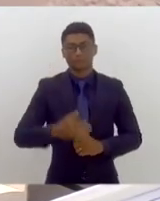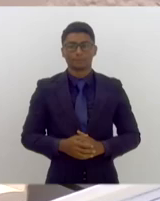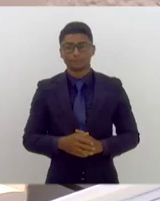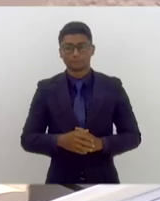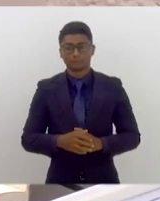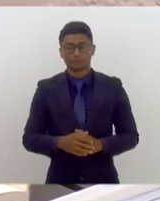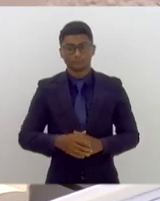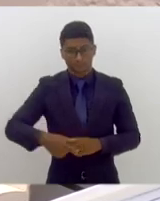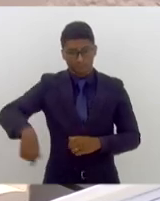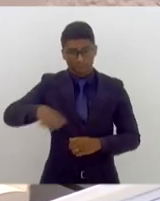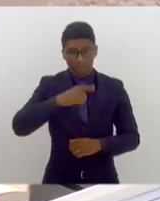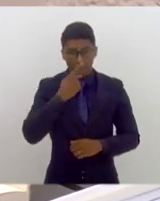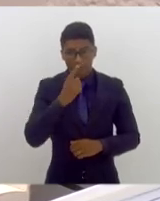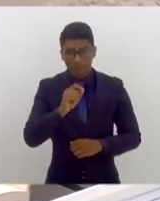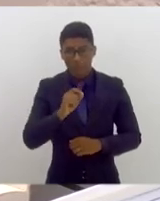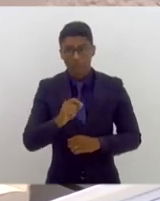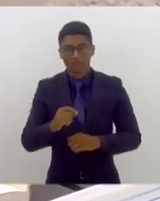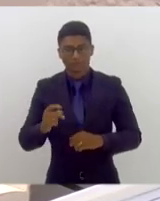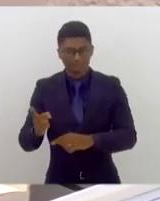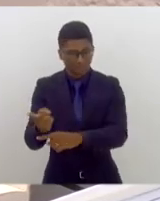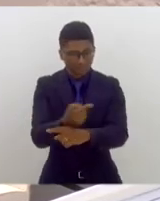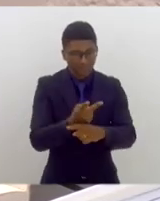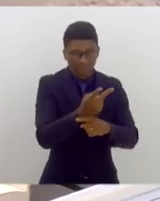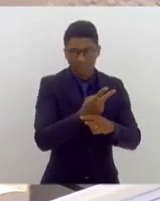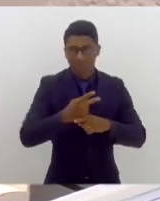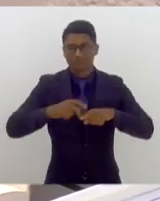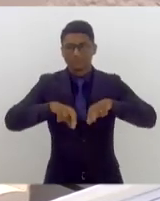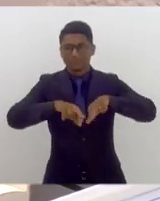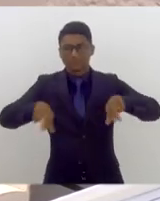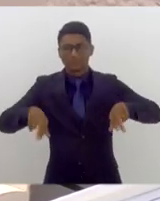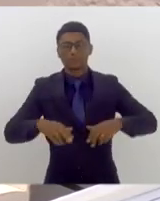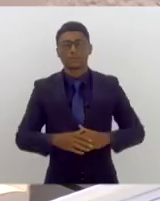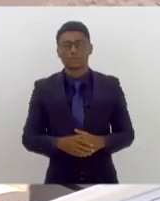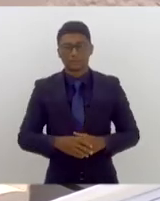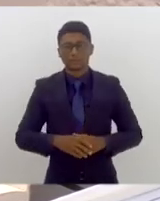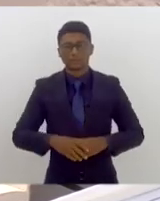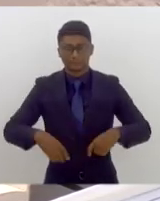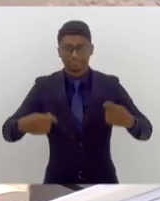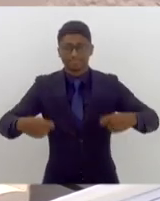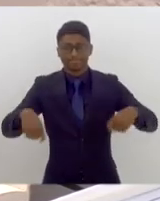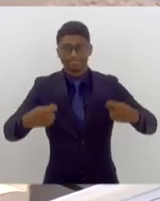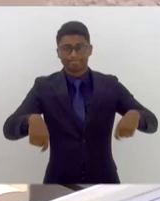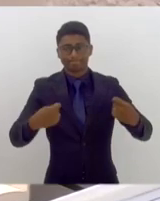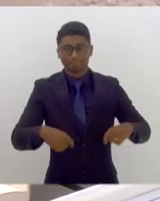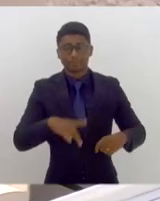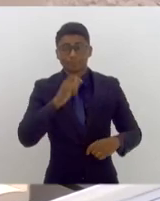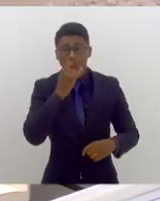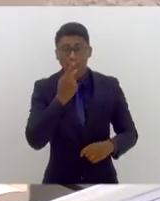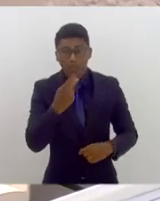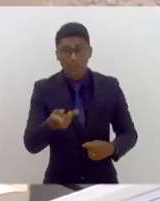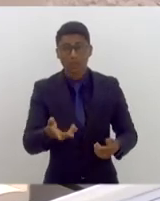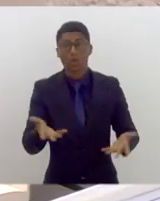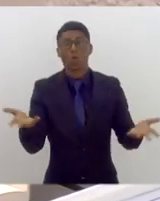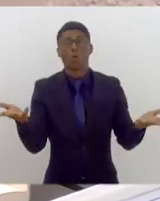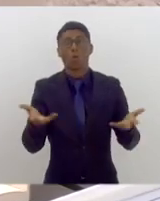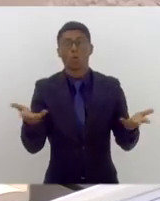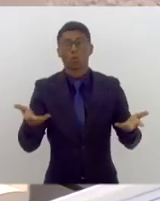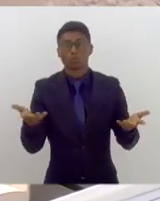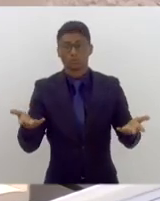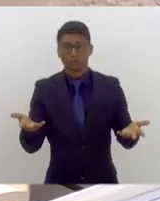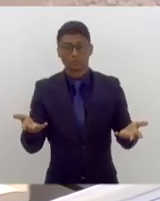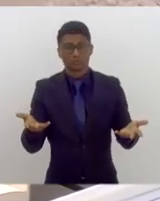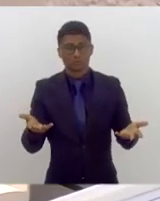a gente está falando da busca ativa, quando a gente está falando da necessidade de dizer hoje quem hoje